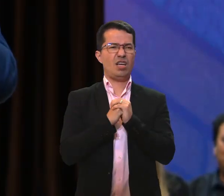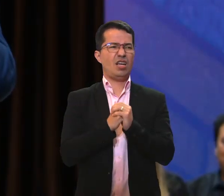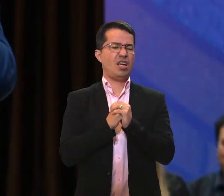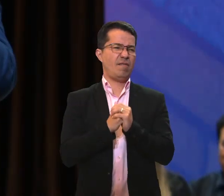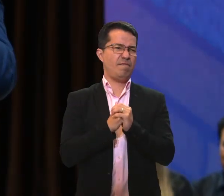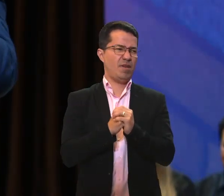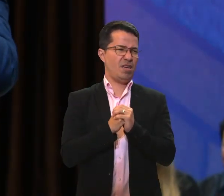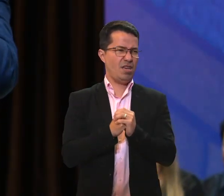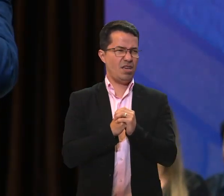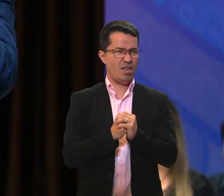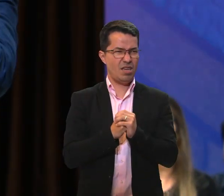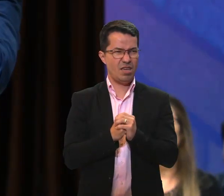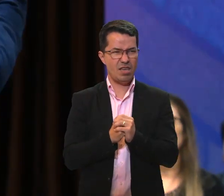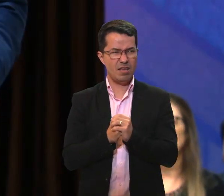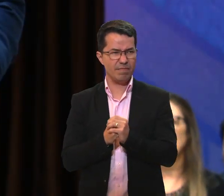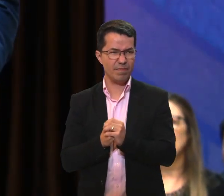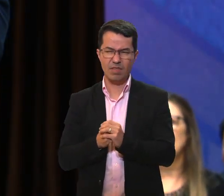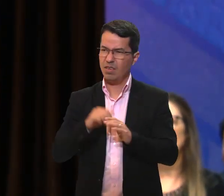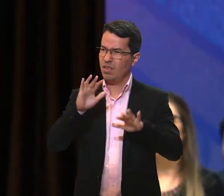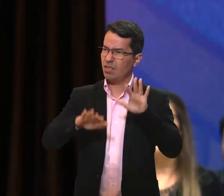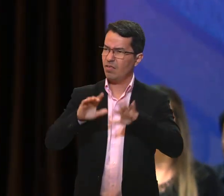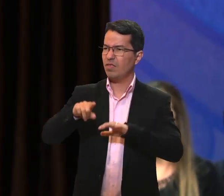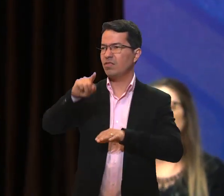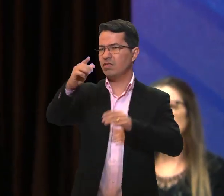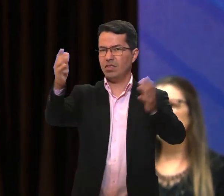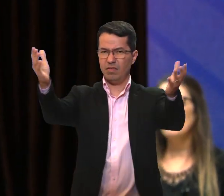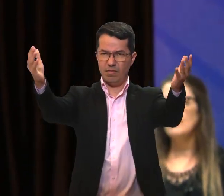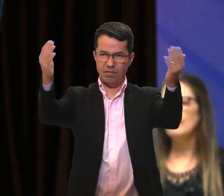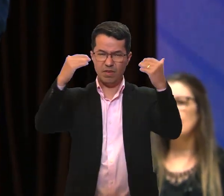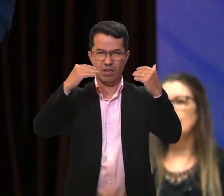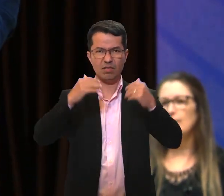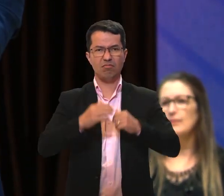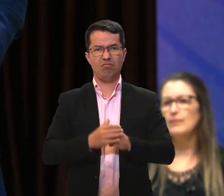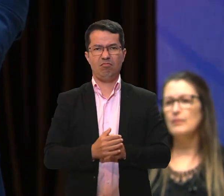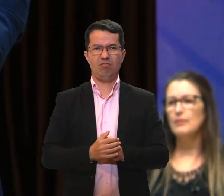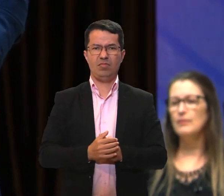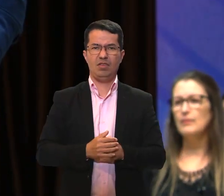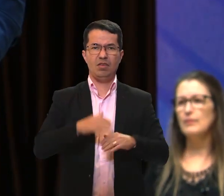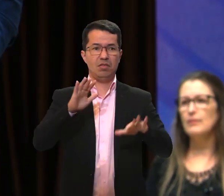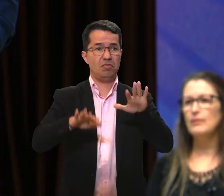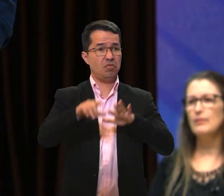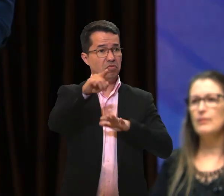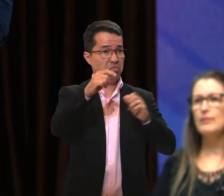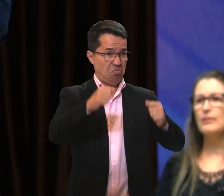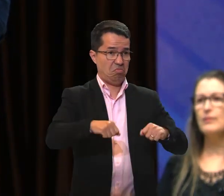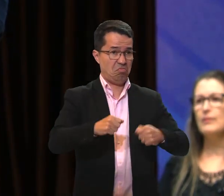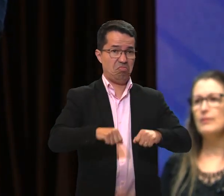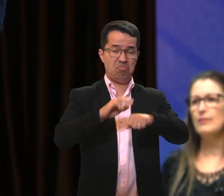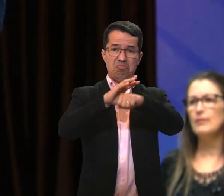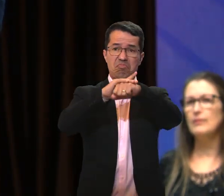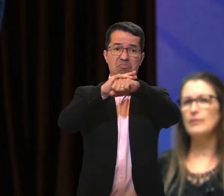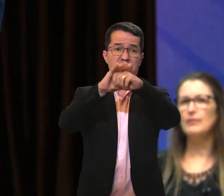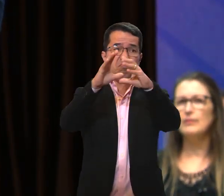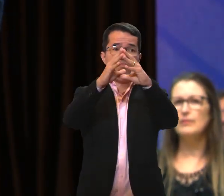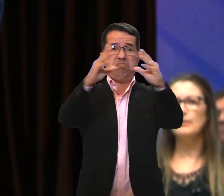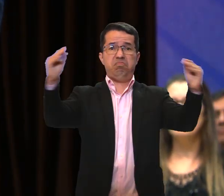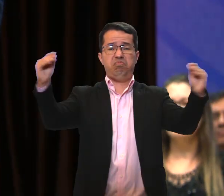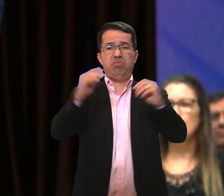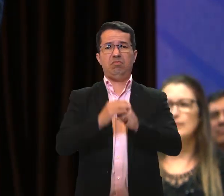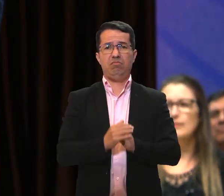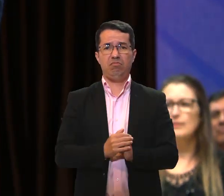amém, amém. Talvez você veio aqui hoje e você precisa da cura de Deus, você está